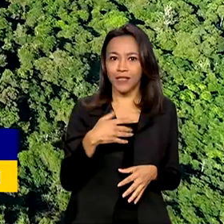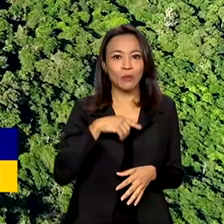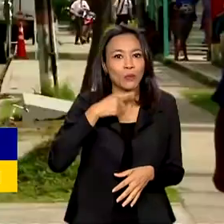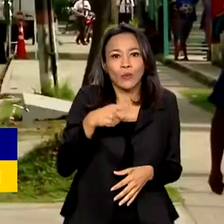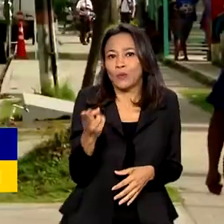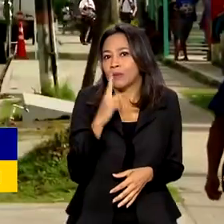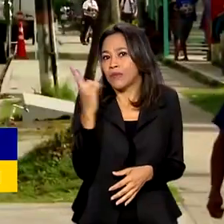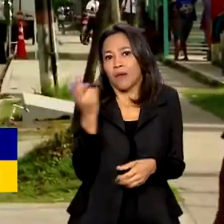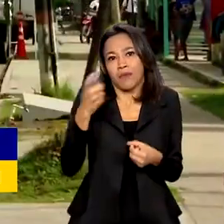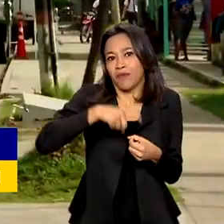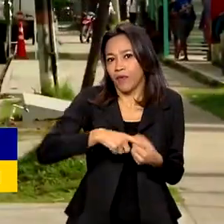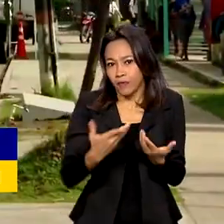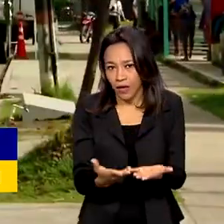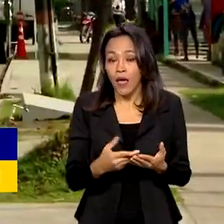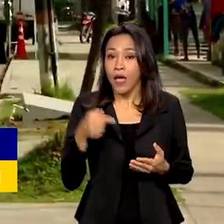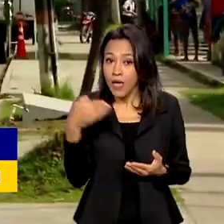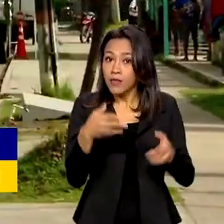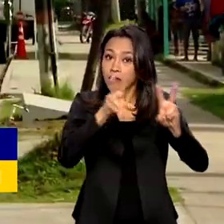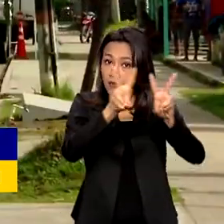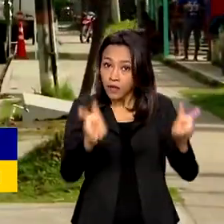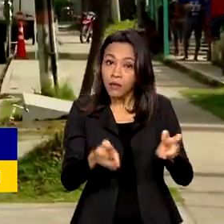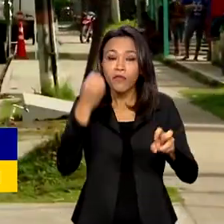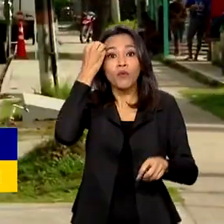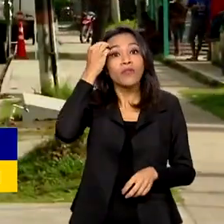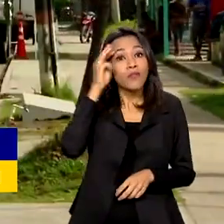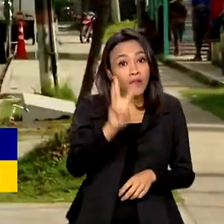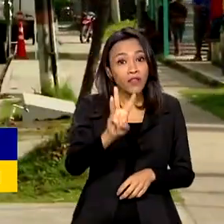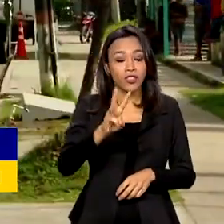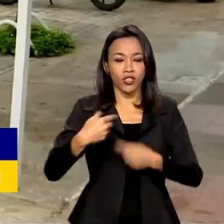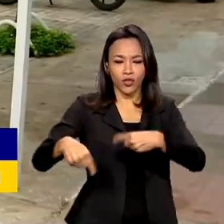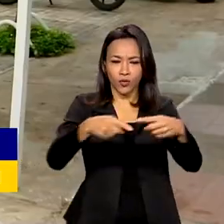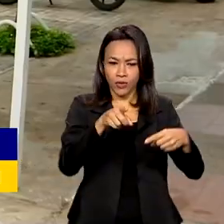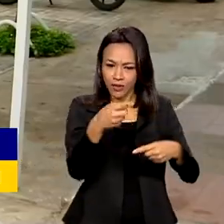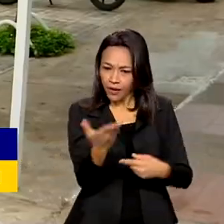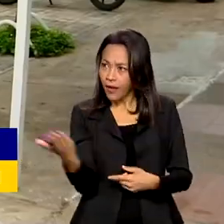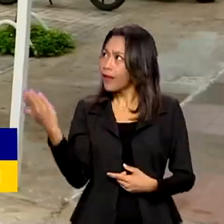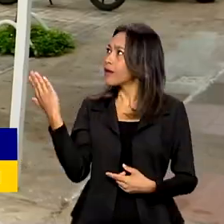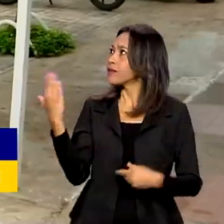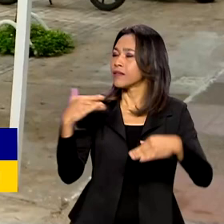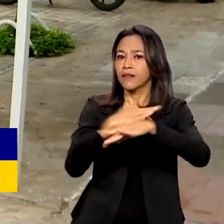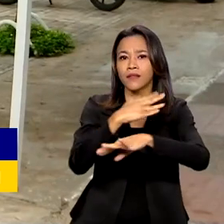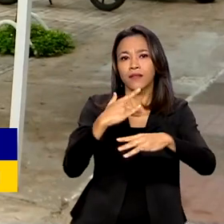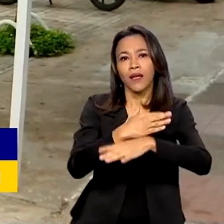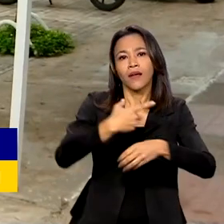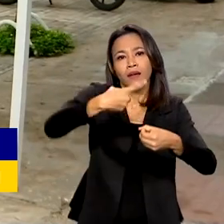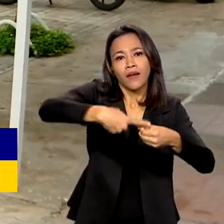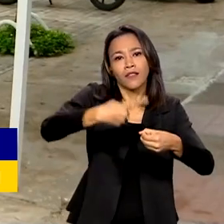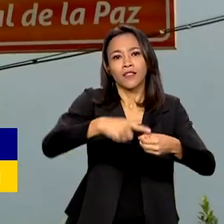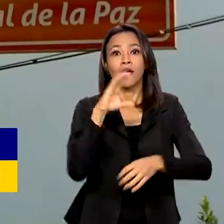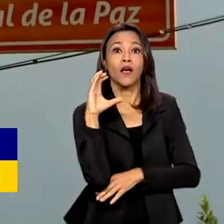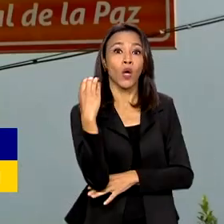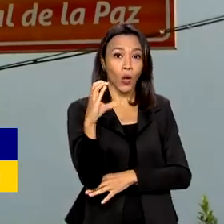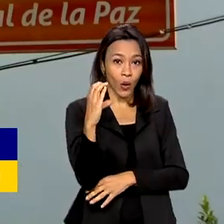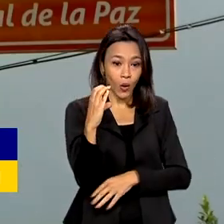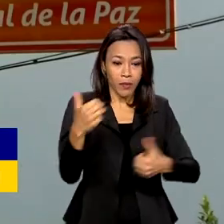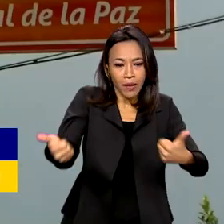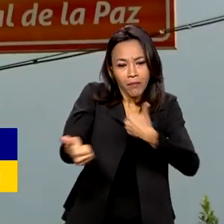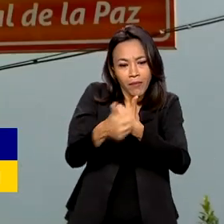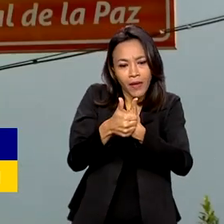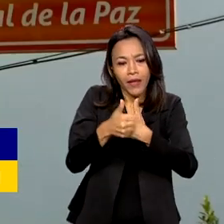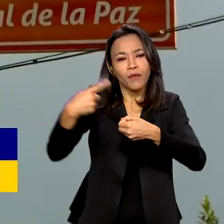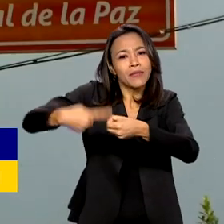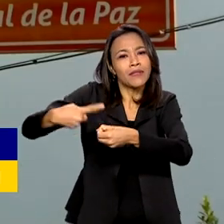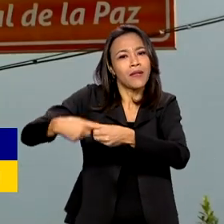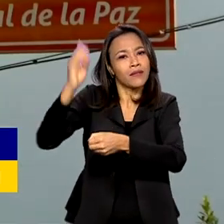revertida. O tema foi discutido por 3 dias em Letícia, cidade colombiana que fica na fronteira com Tabatinga,